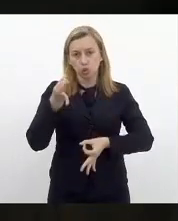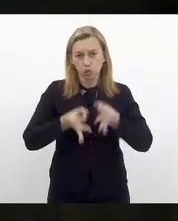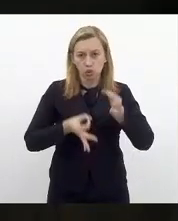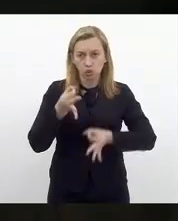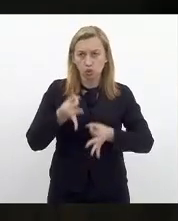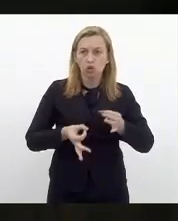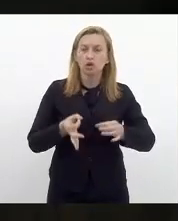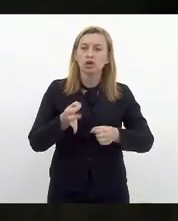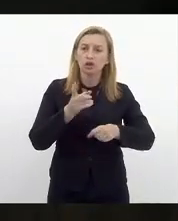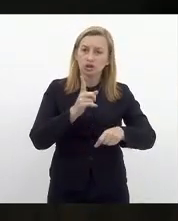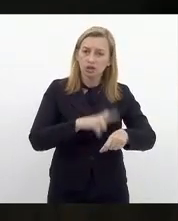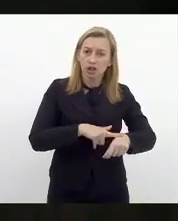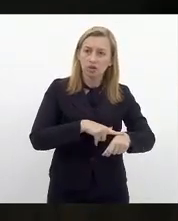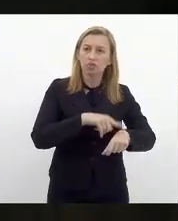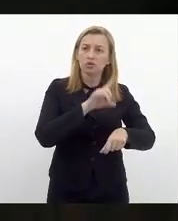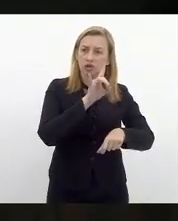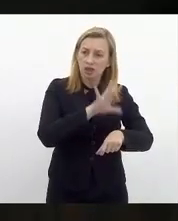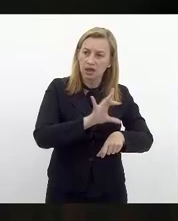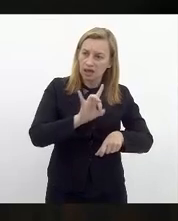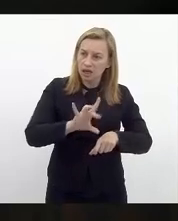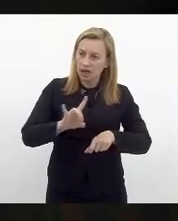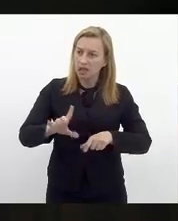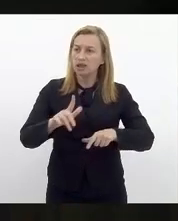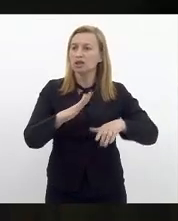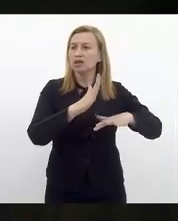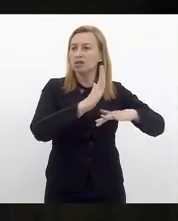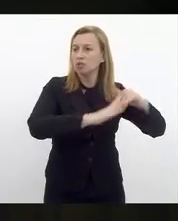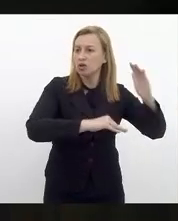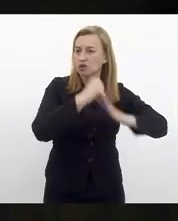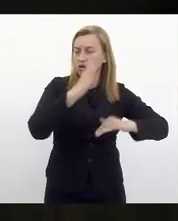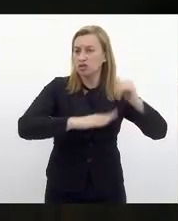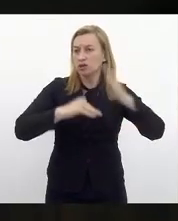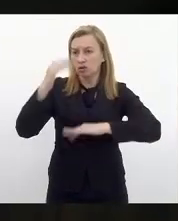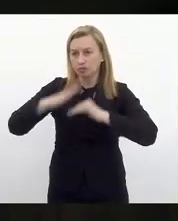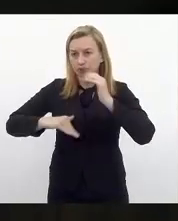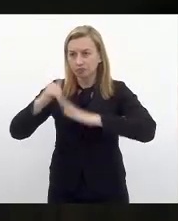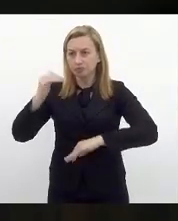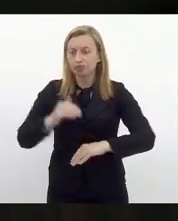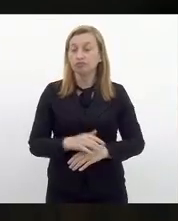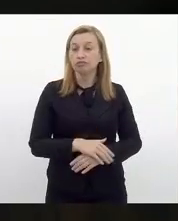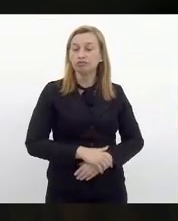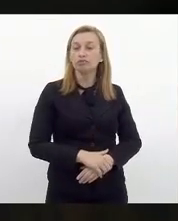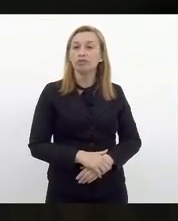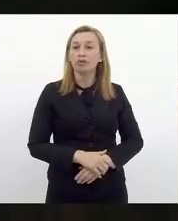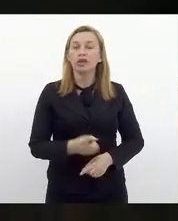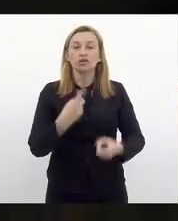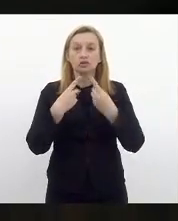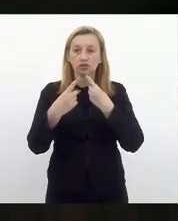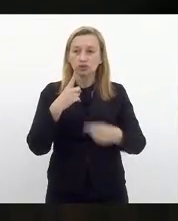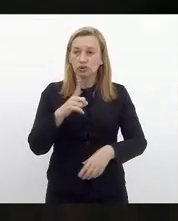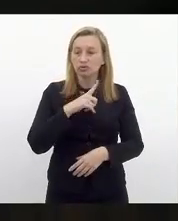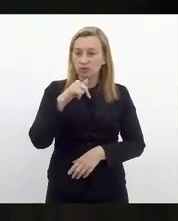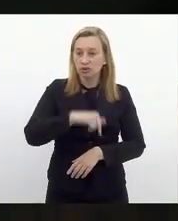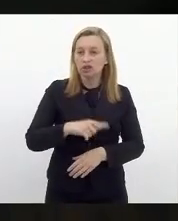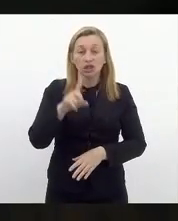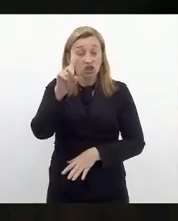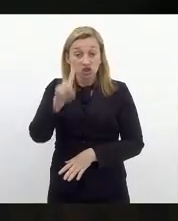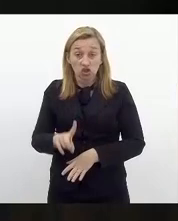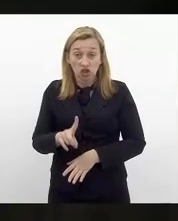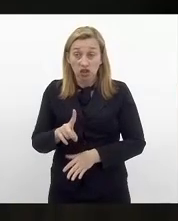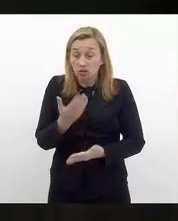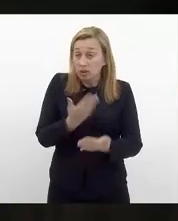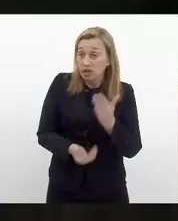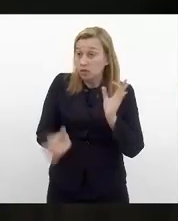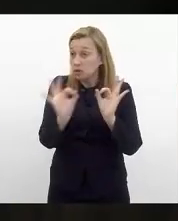carreira com carreira Então eu acho que é uma conquista fruto dos debates que nós plantamos aqui ou seja não perdemos nenhum direito dos Servidores